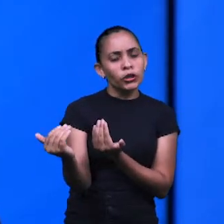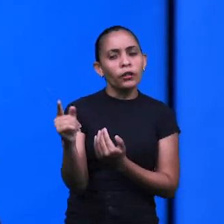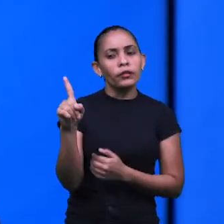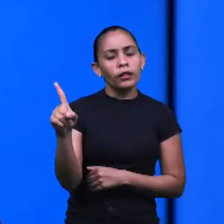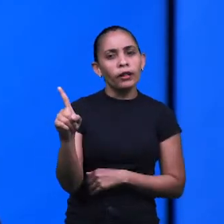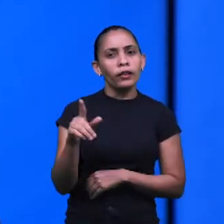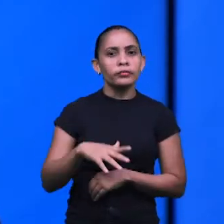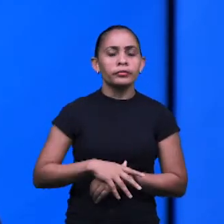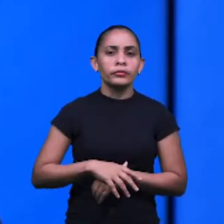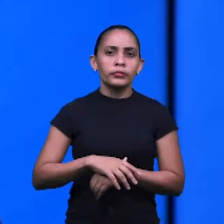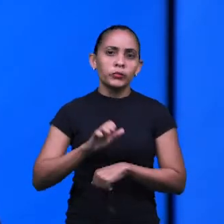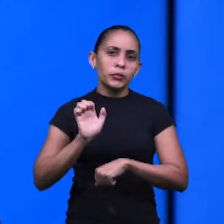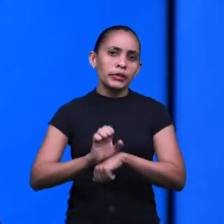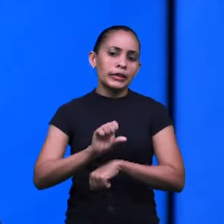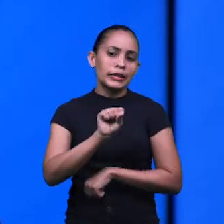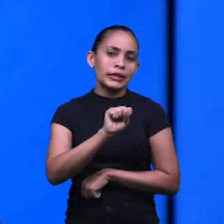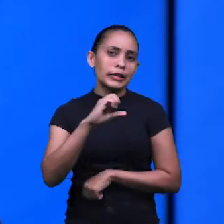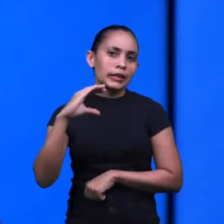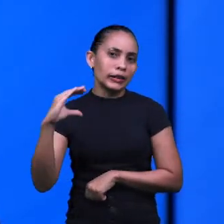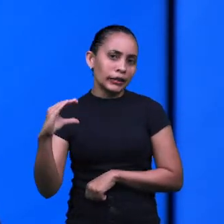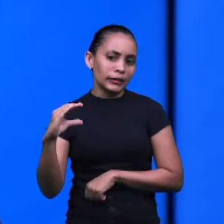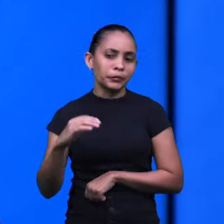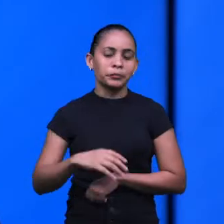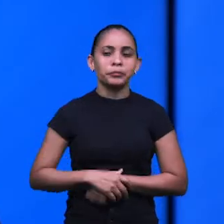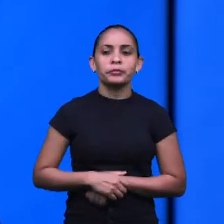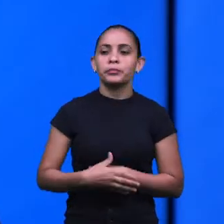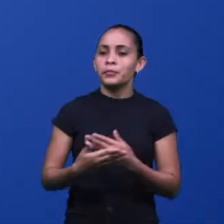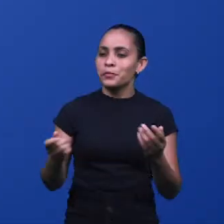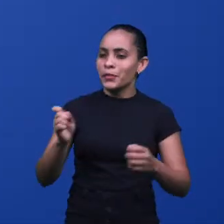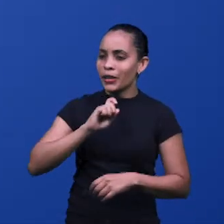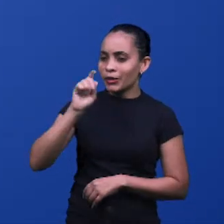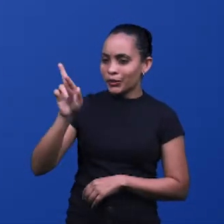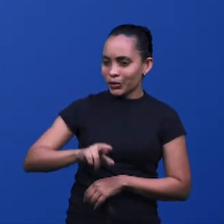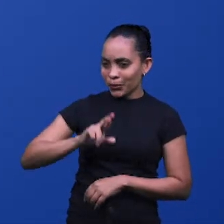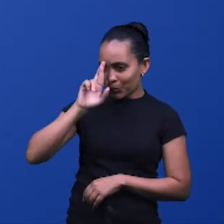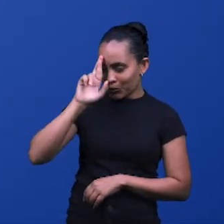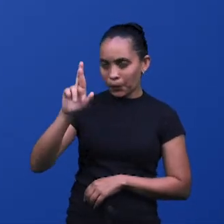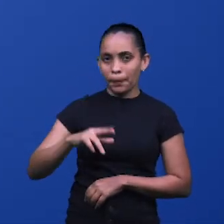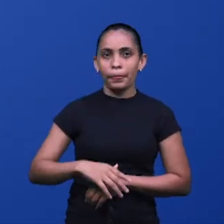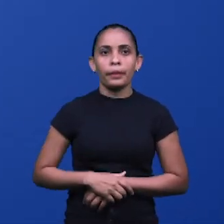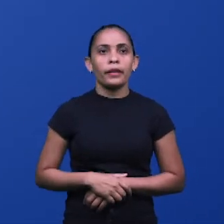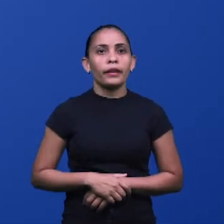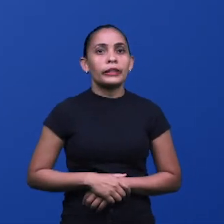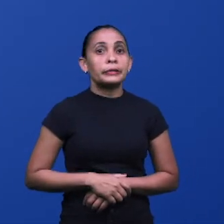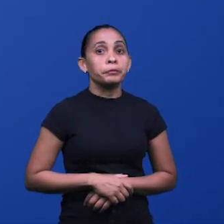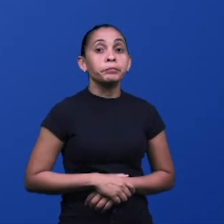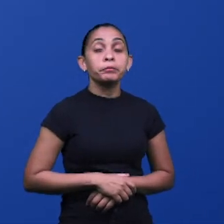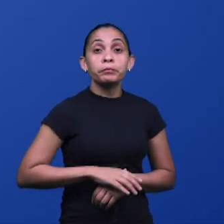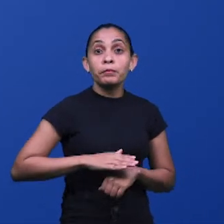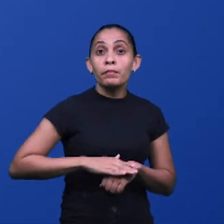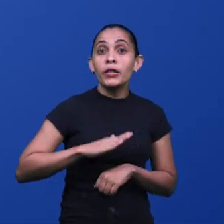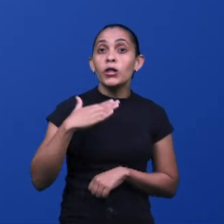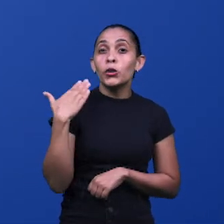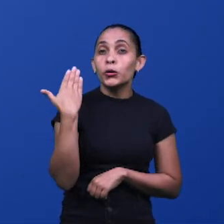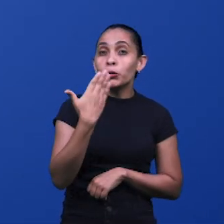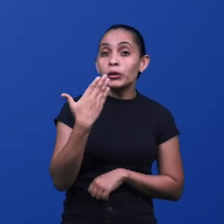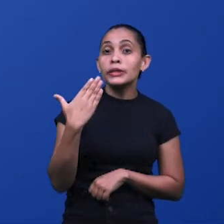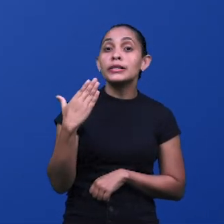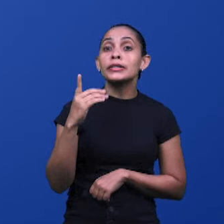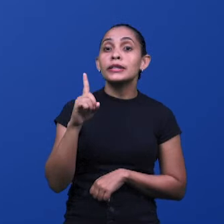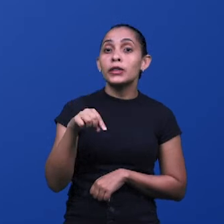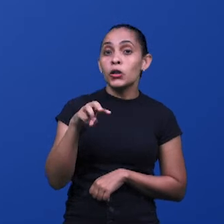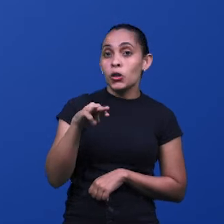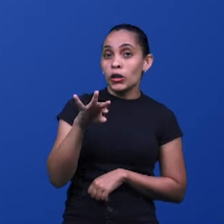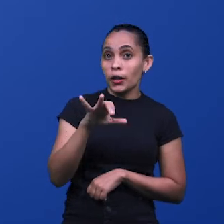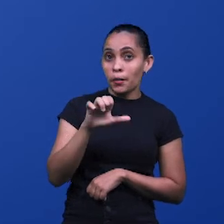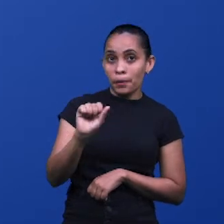Catarina. Duda, dê-nos a resposta. A paz do Senhor Jesus. Não há nada mais doce que a salvação para o homem que Jesus